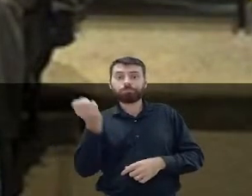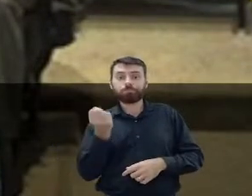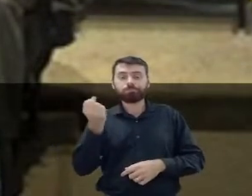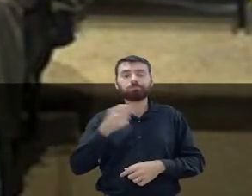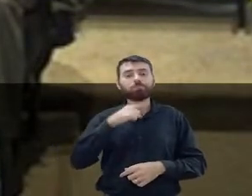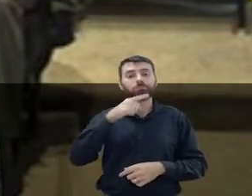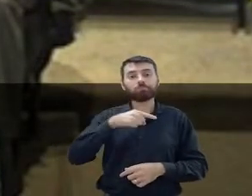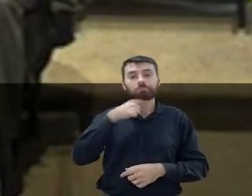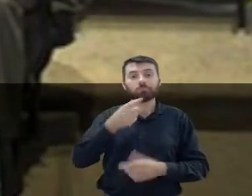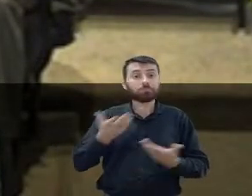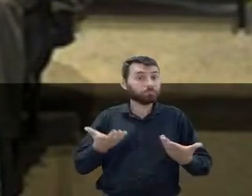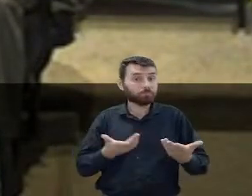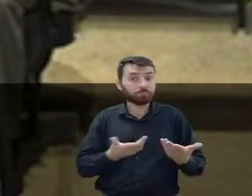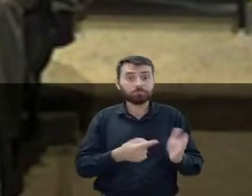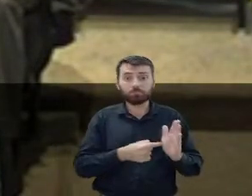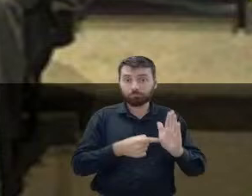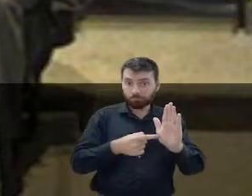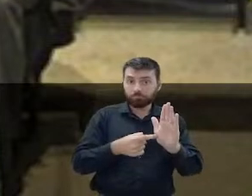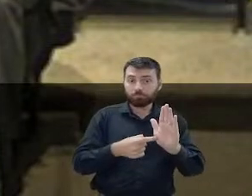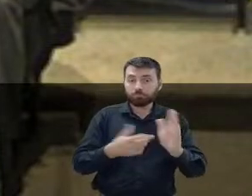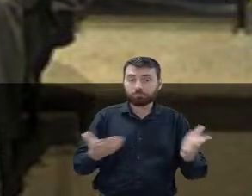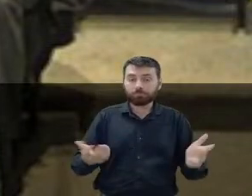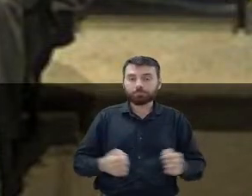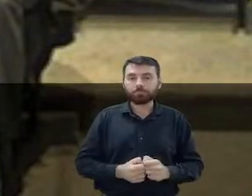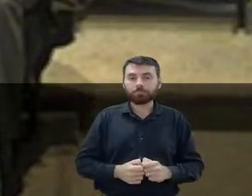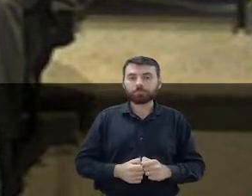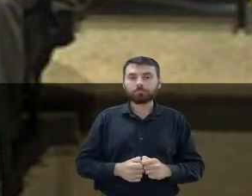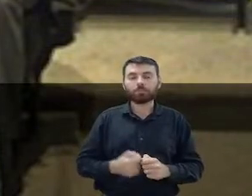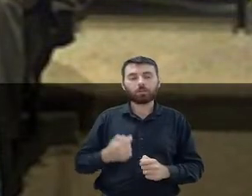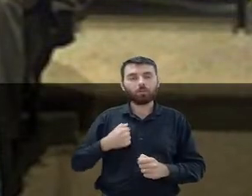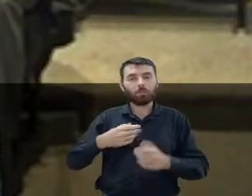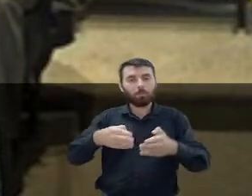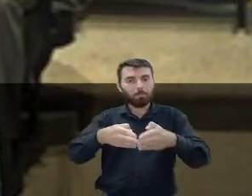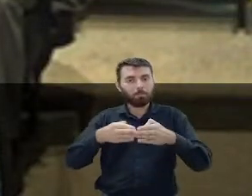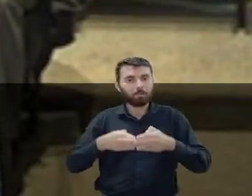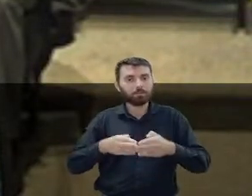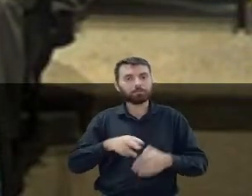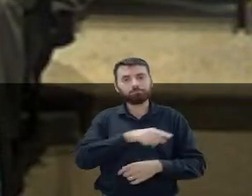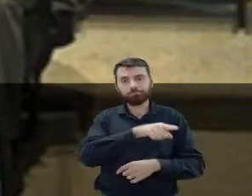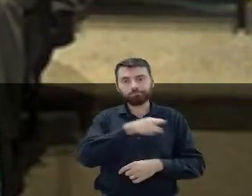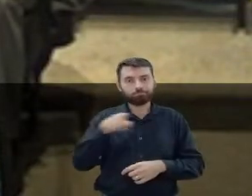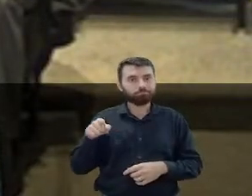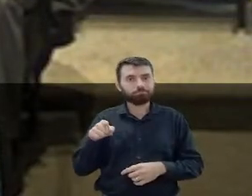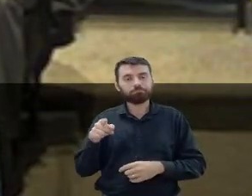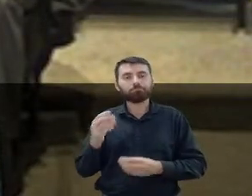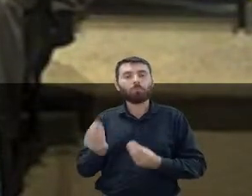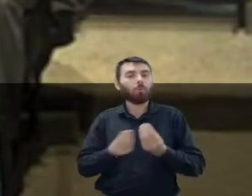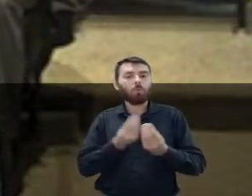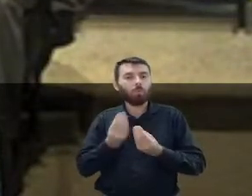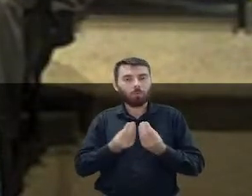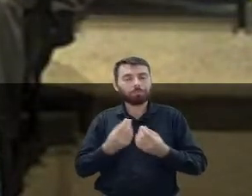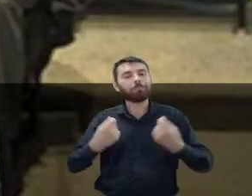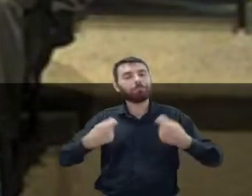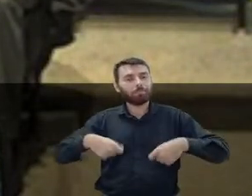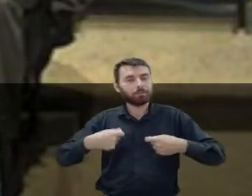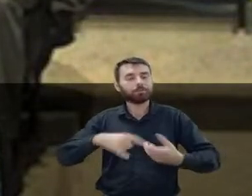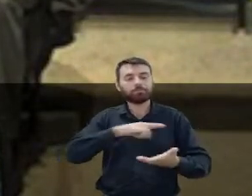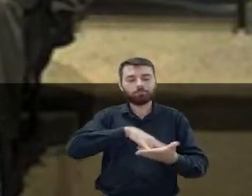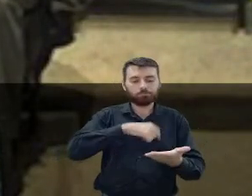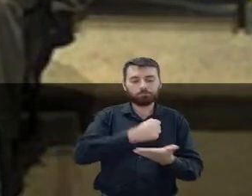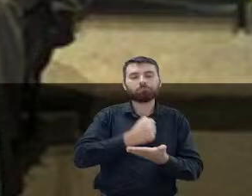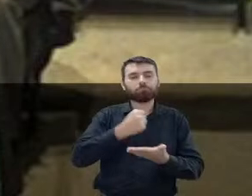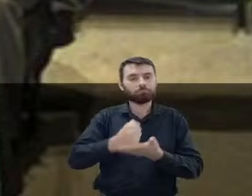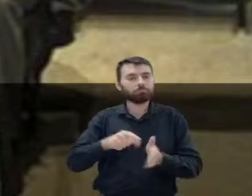Então, humildemente, eu peço para vossas excelências que tentem analisar esse documento e essa situação,